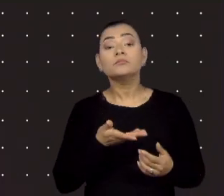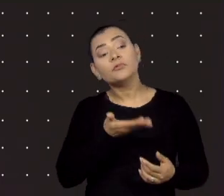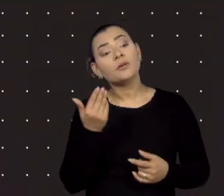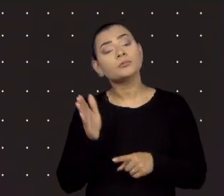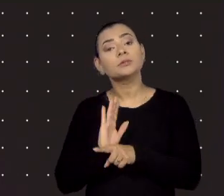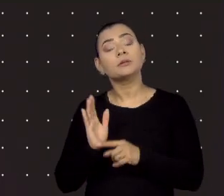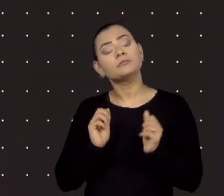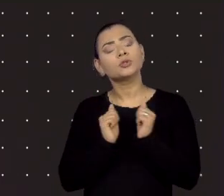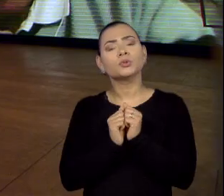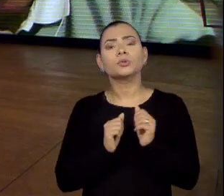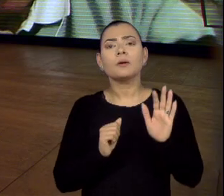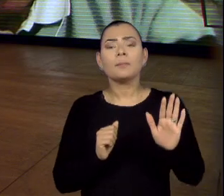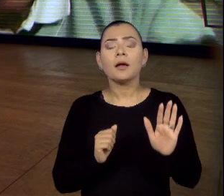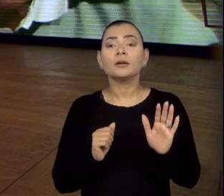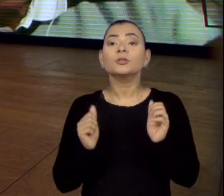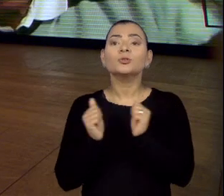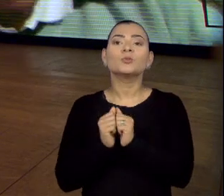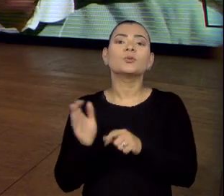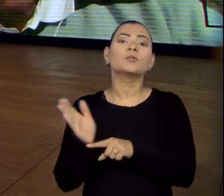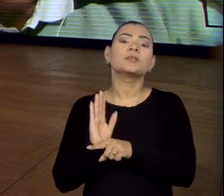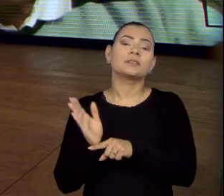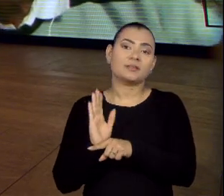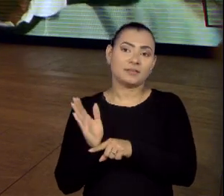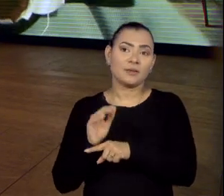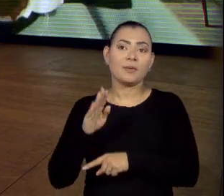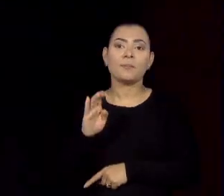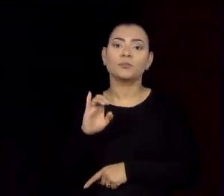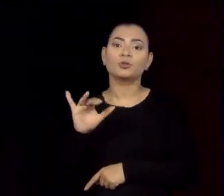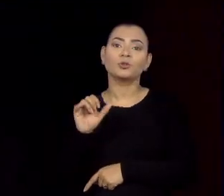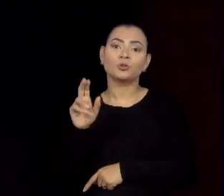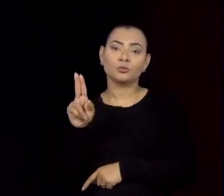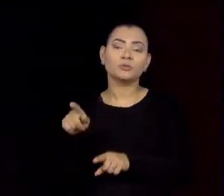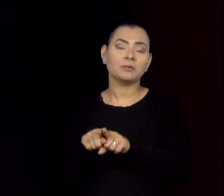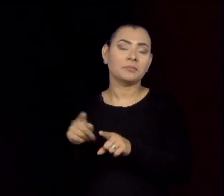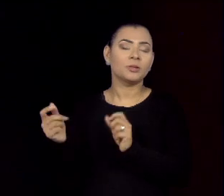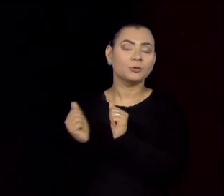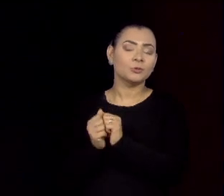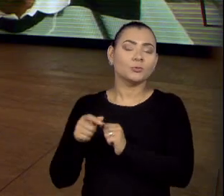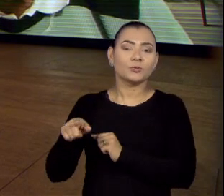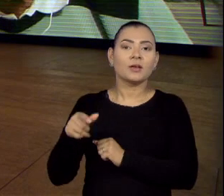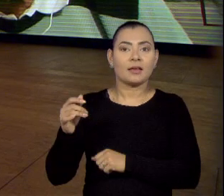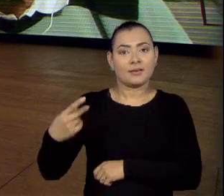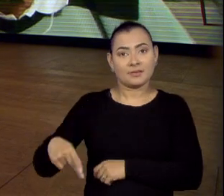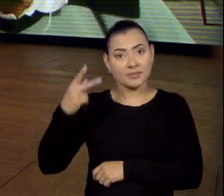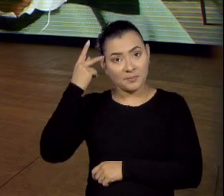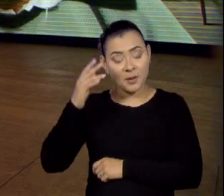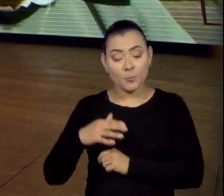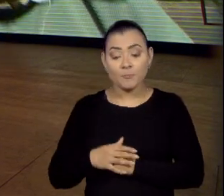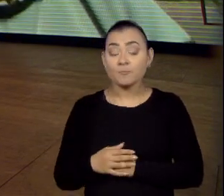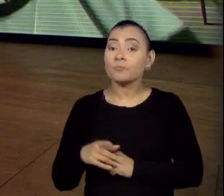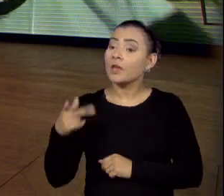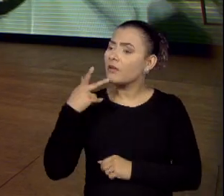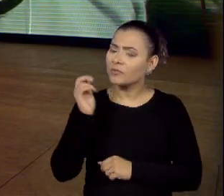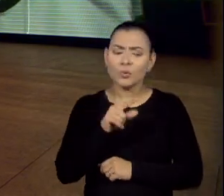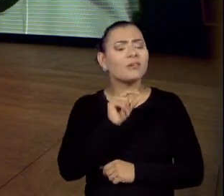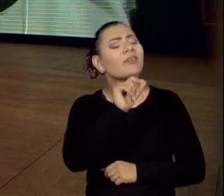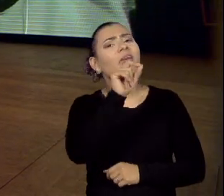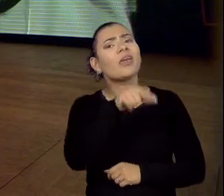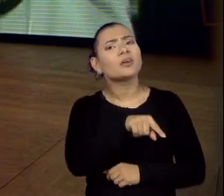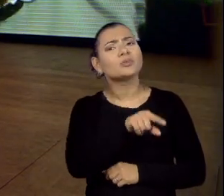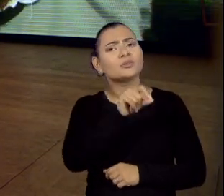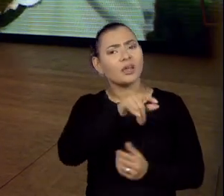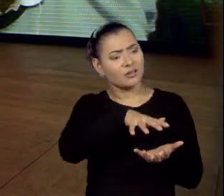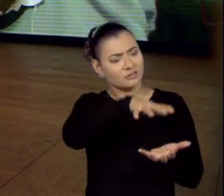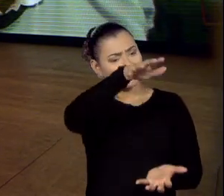me enfiam para o Cine Biju, que era ali na Praça Roosevelt mesmo. E ela falou, o que é isso?